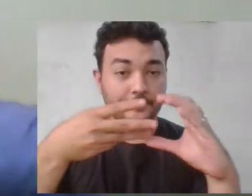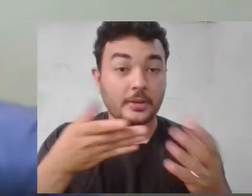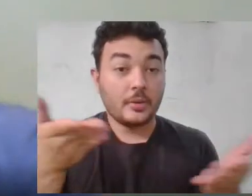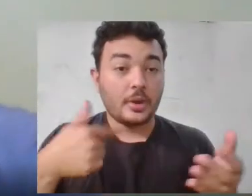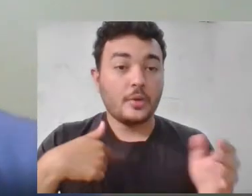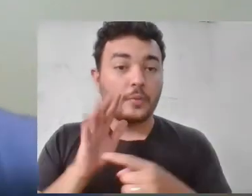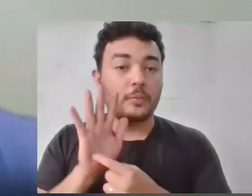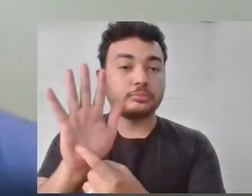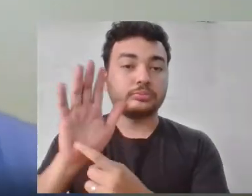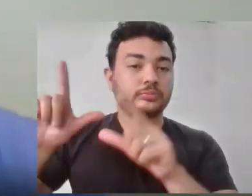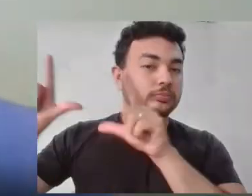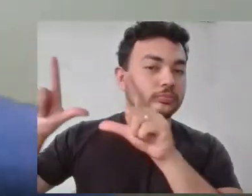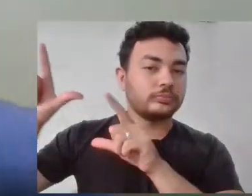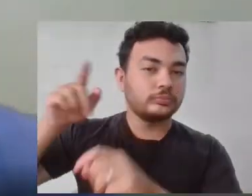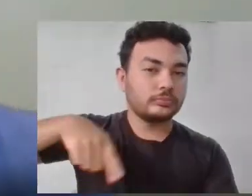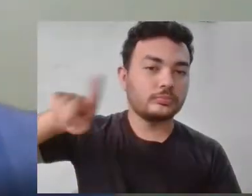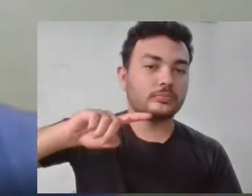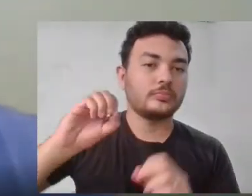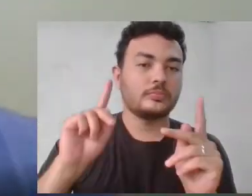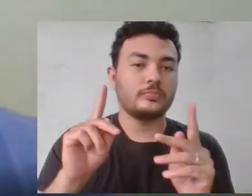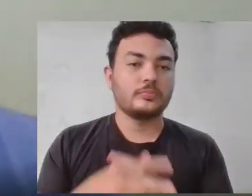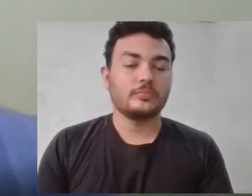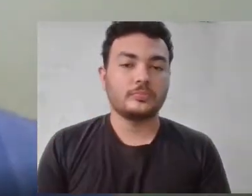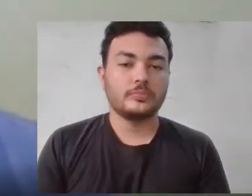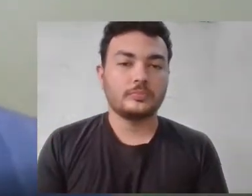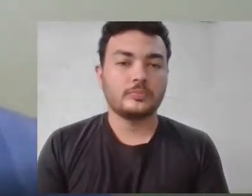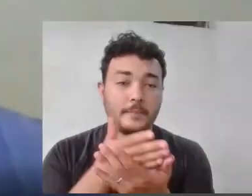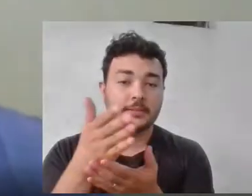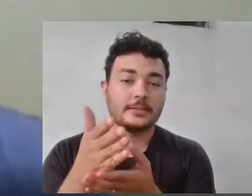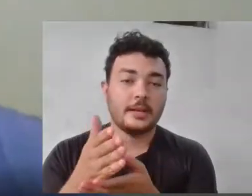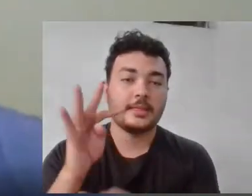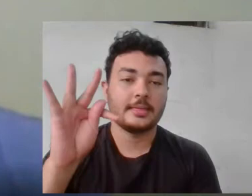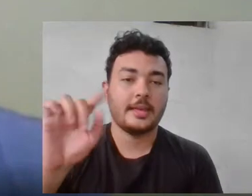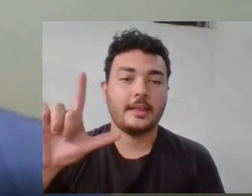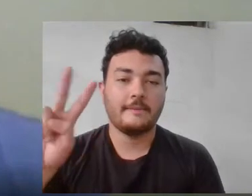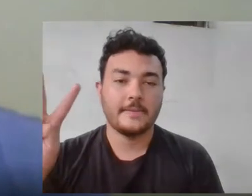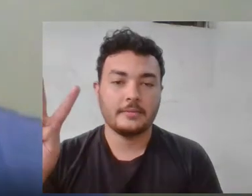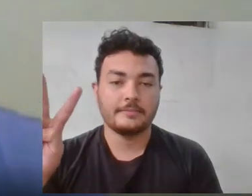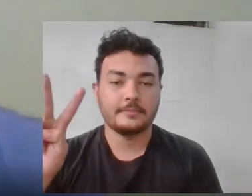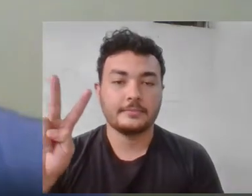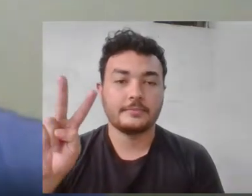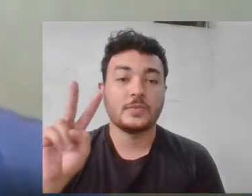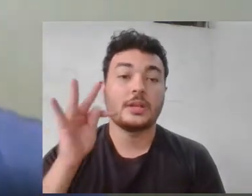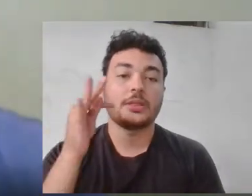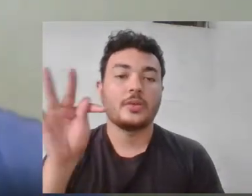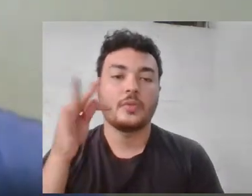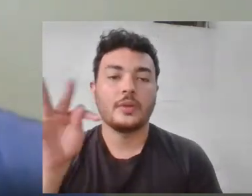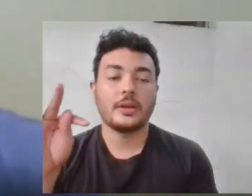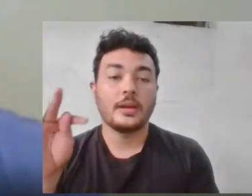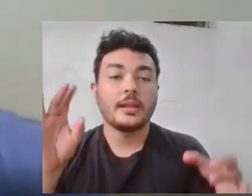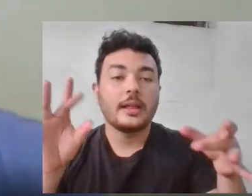slides, para a gente começar a abordagem dessa teoria, a TLV, ou teoria da ligação